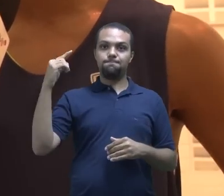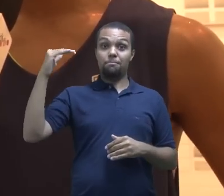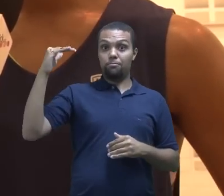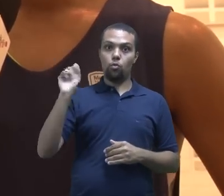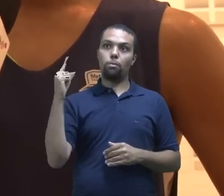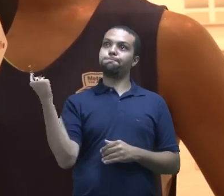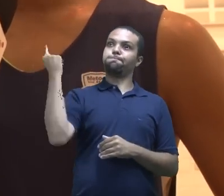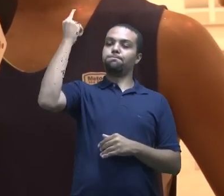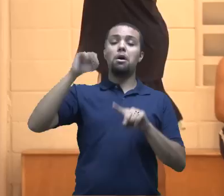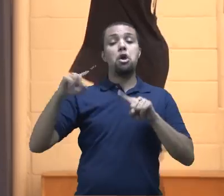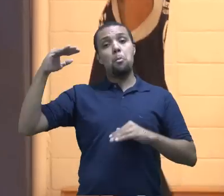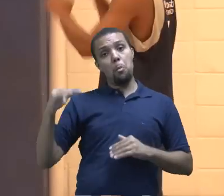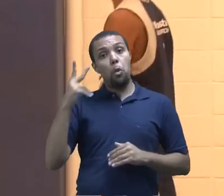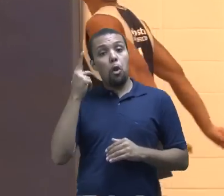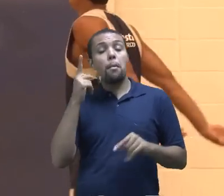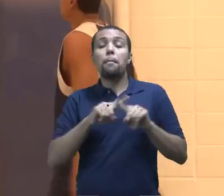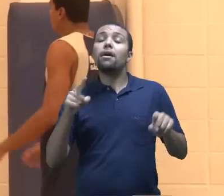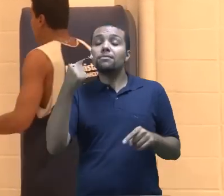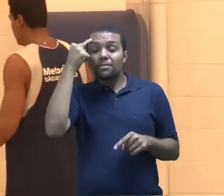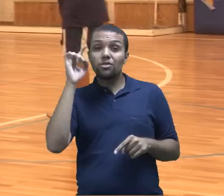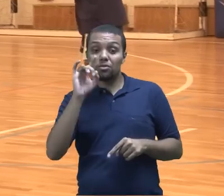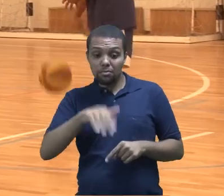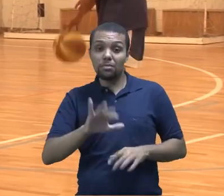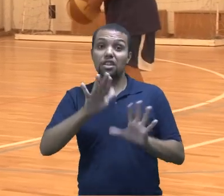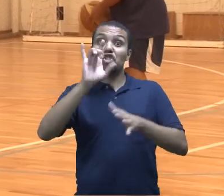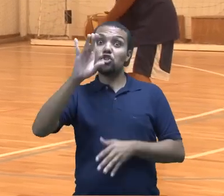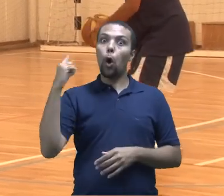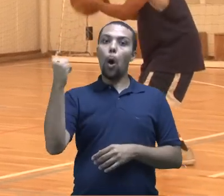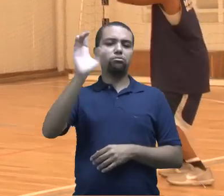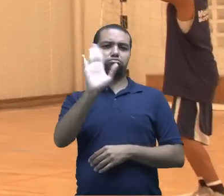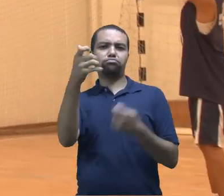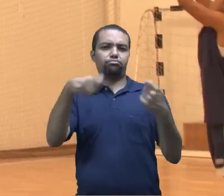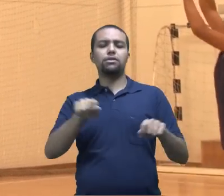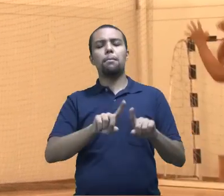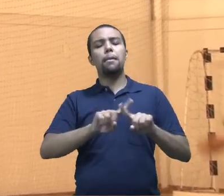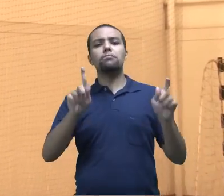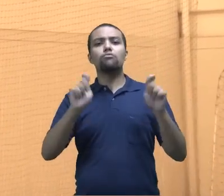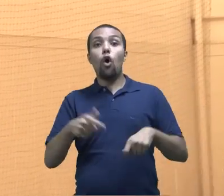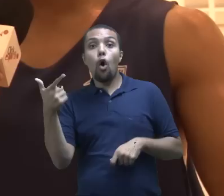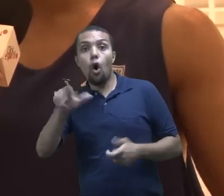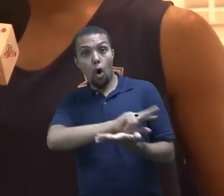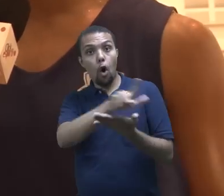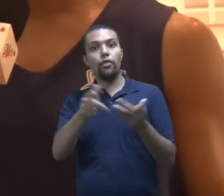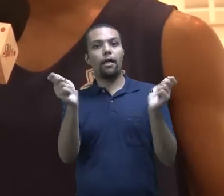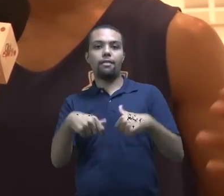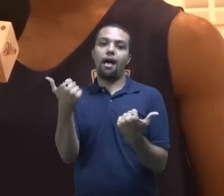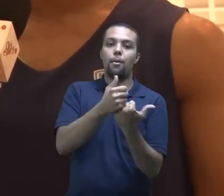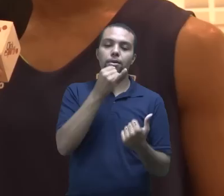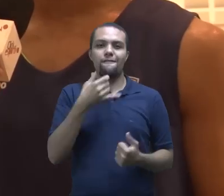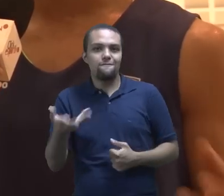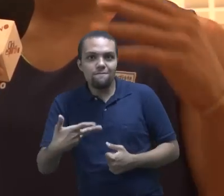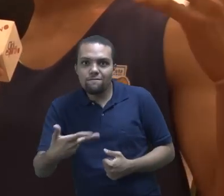tá? Mas eu acho que no basquete não é só o tamanho. Eu acho que aí compensa a altura com outras coisas que eu